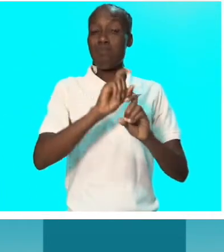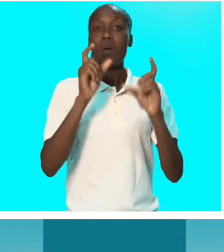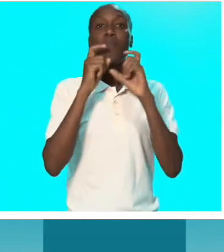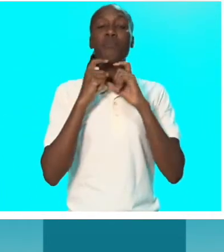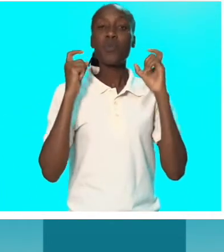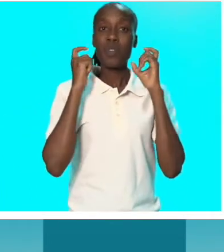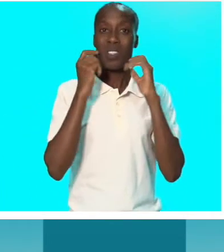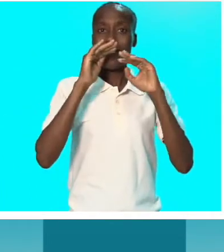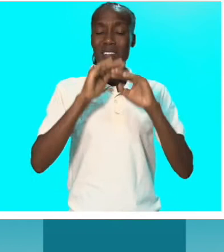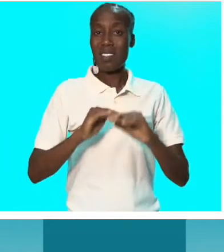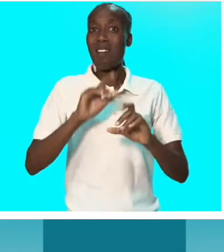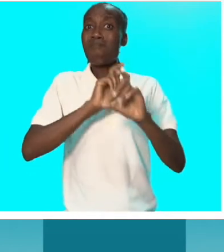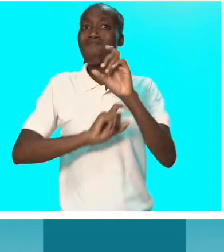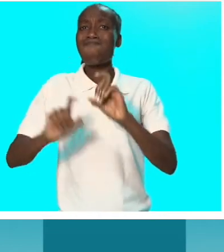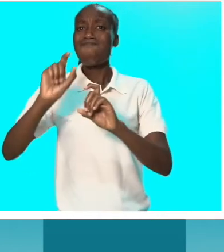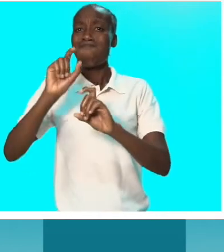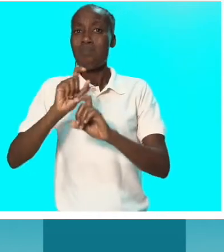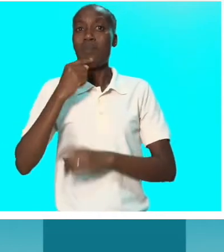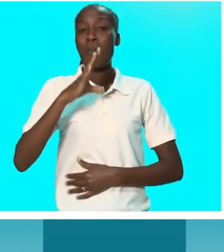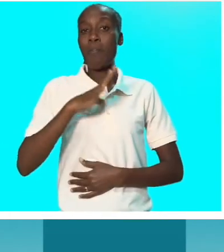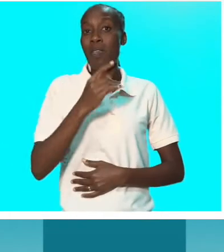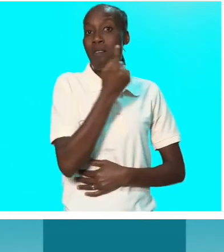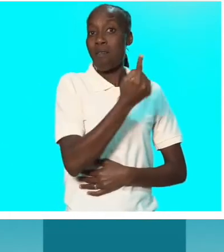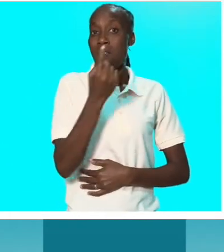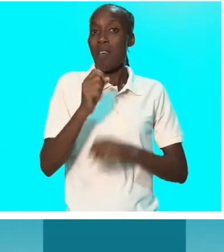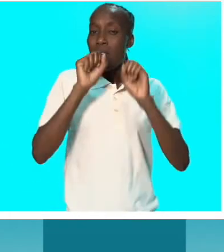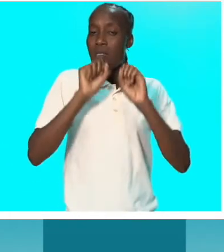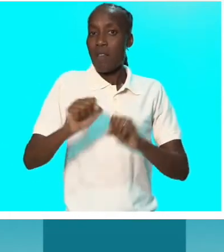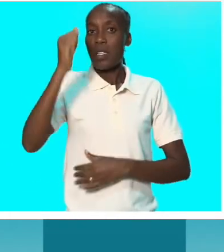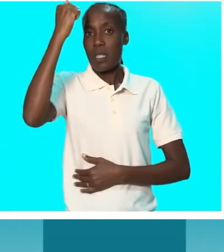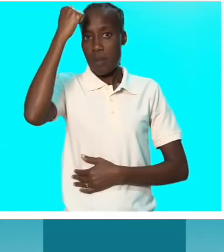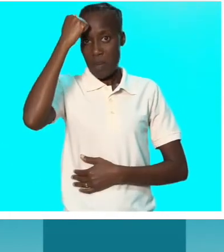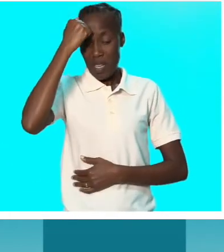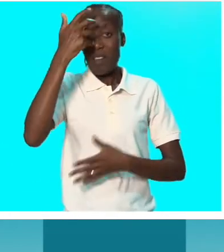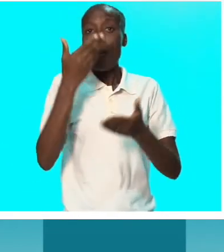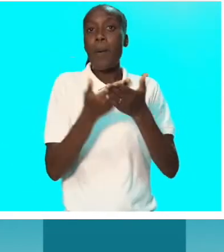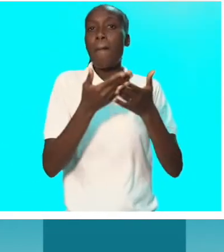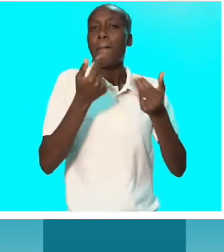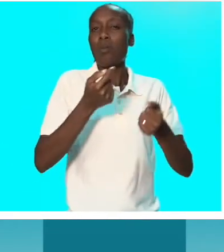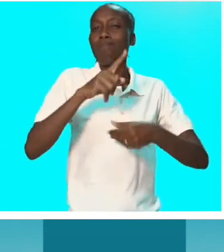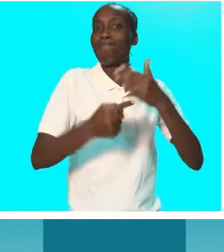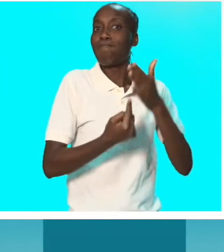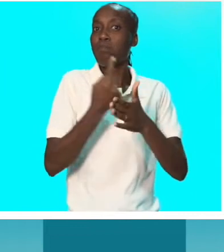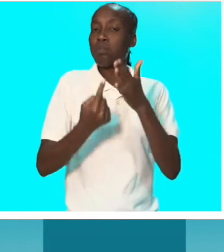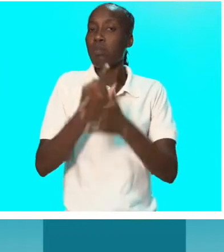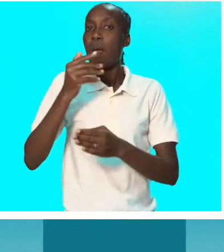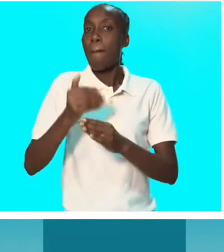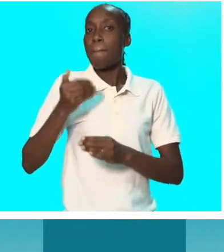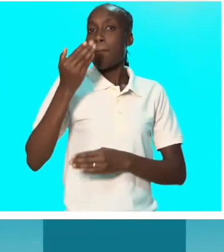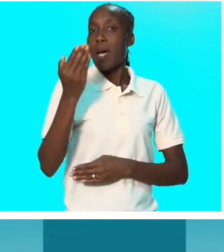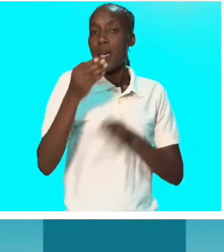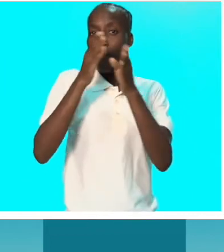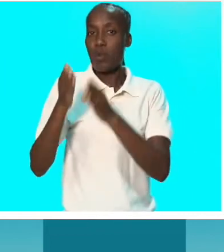e em Moçambique em particular, está a aumentar. Cada um de nós deve conhecer os fatores de risco